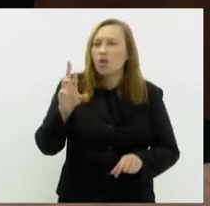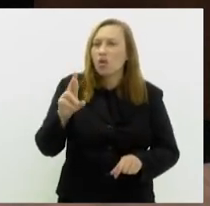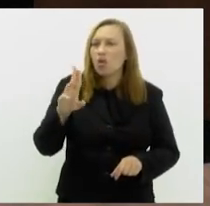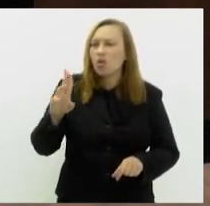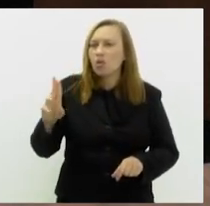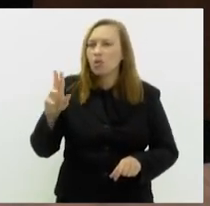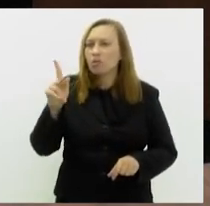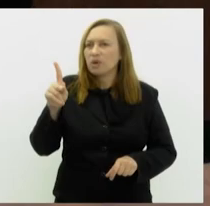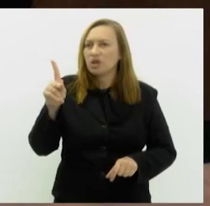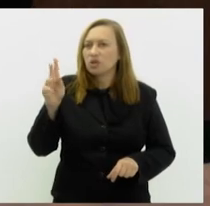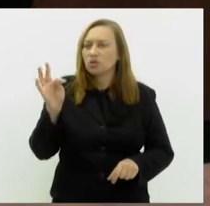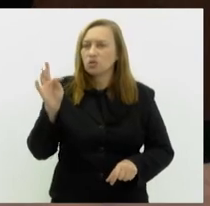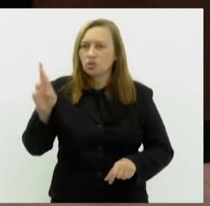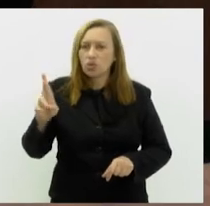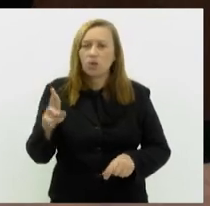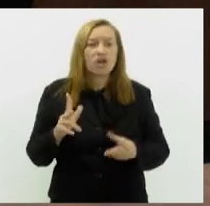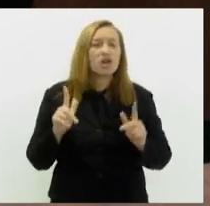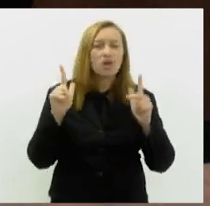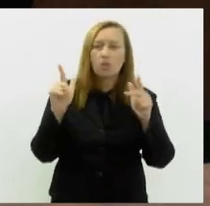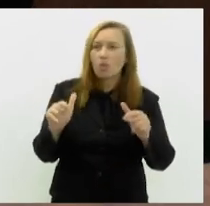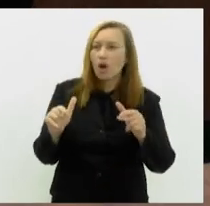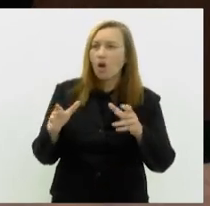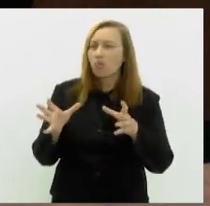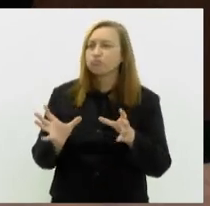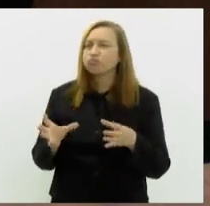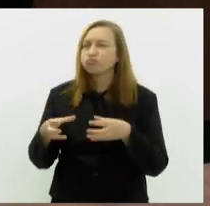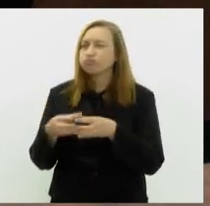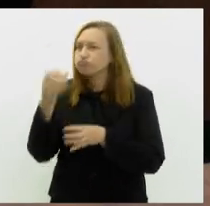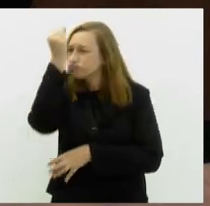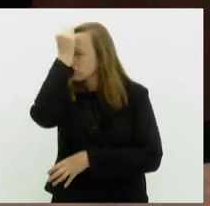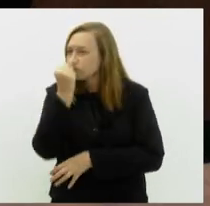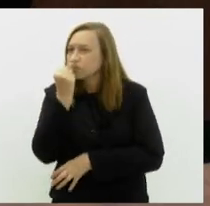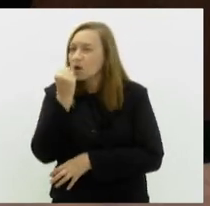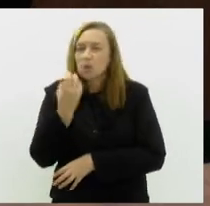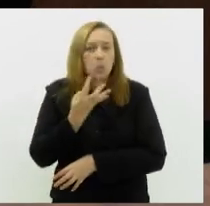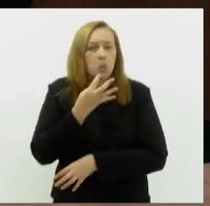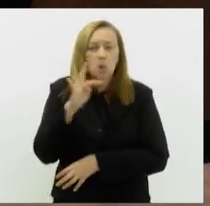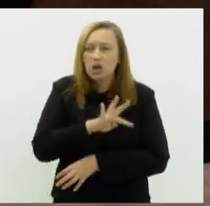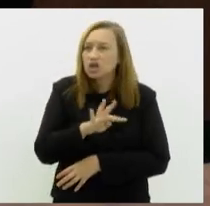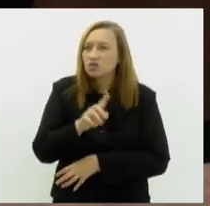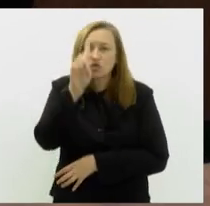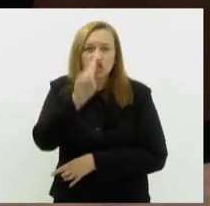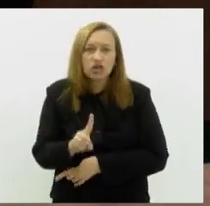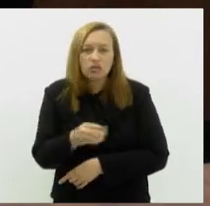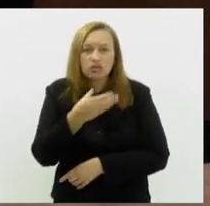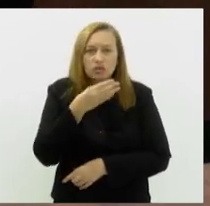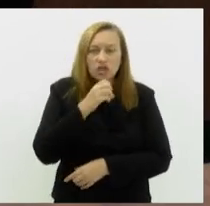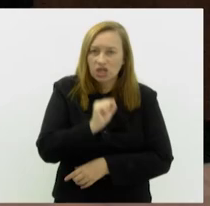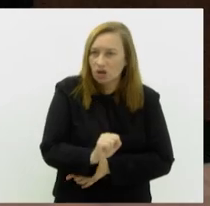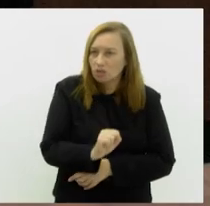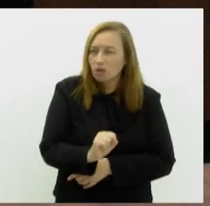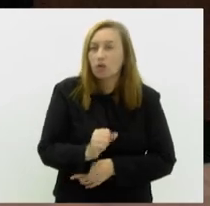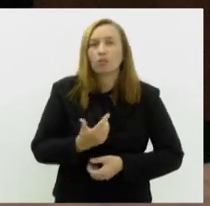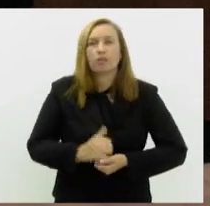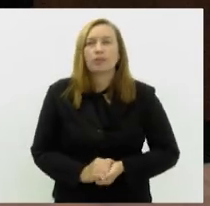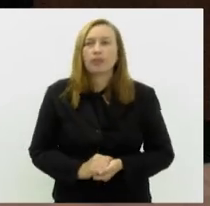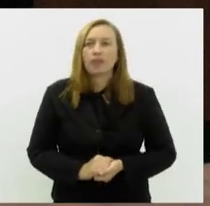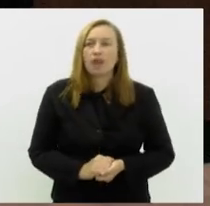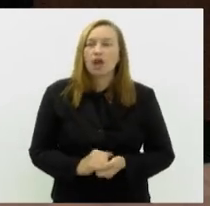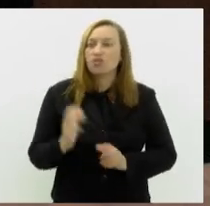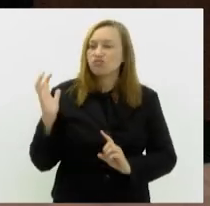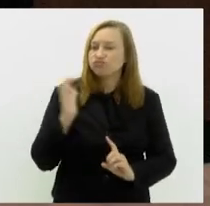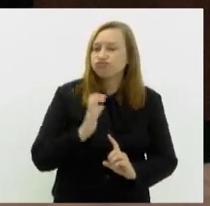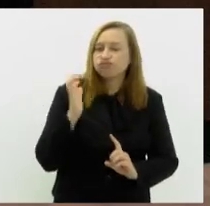Hamas é uma organização terrorista que não reconhece o direito de Israel. Com o Hamas, que oprime